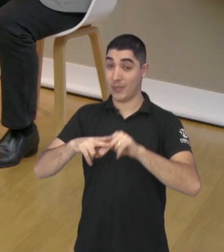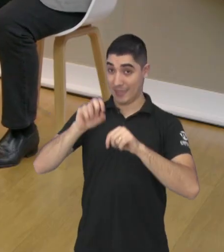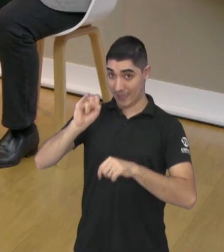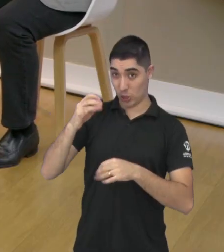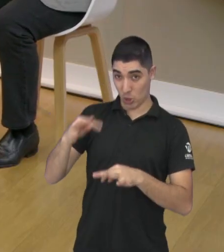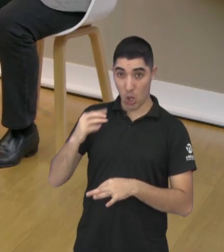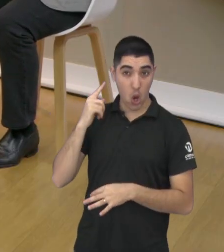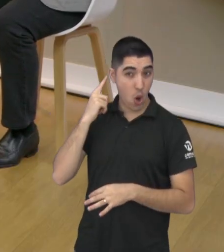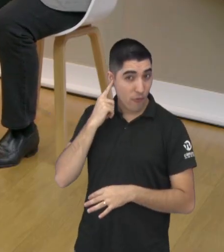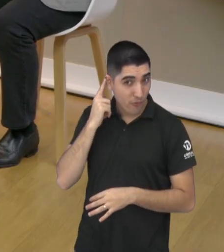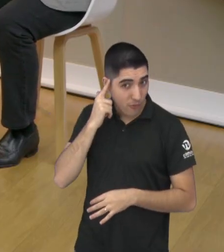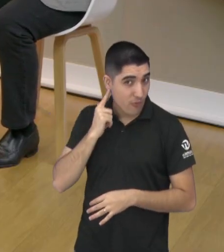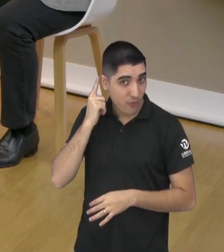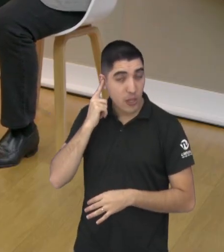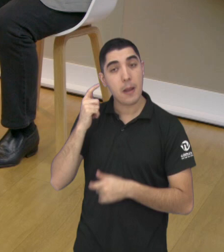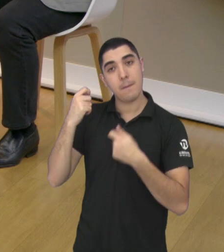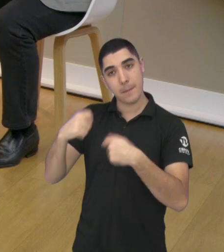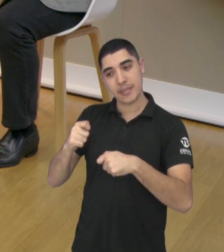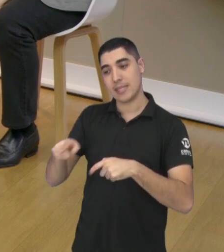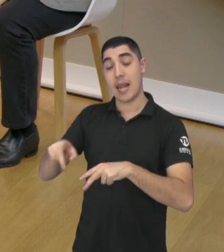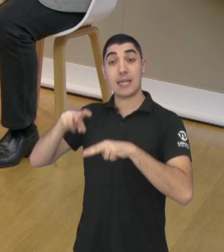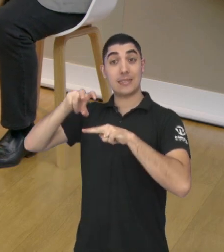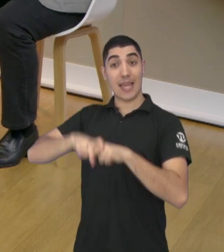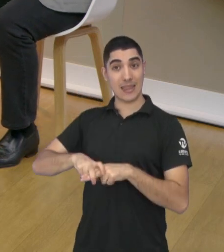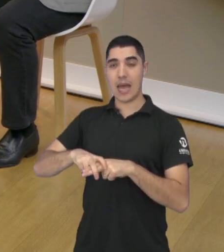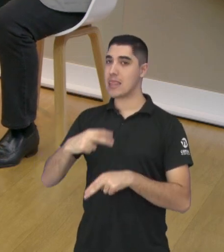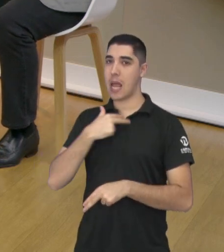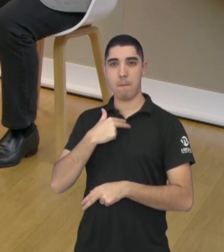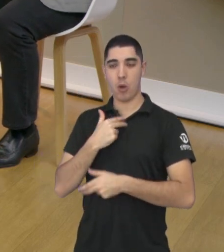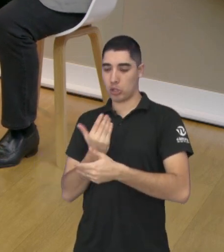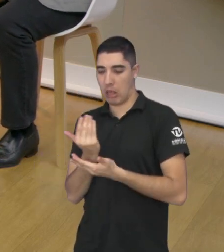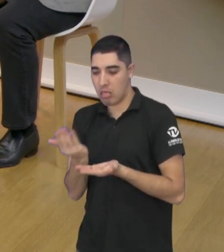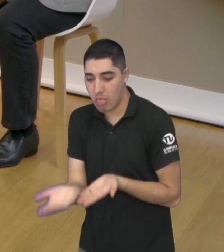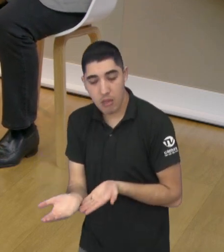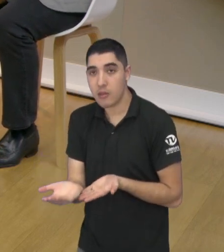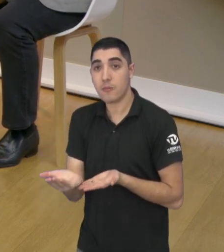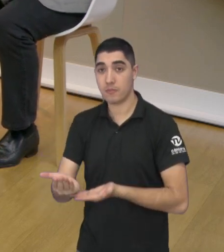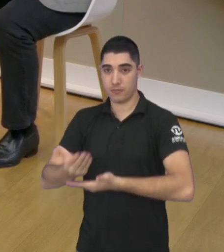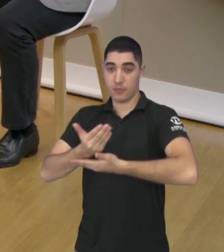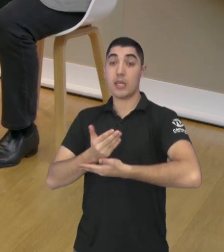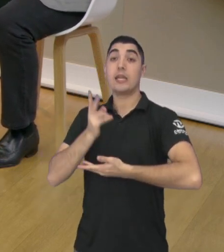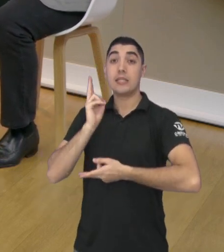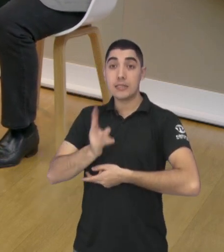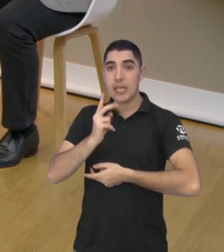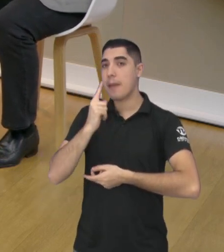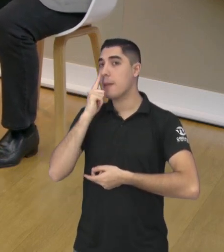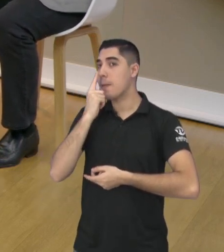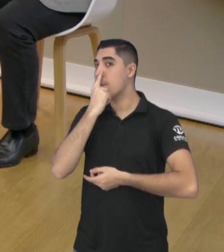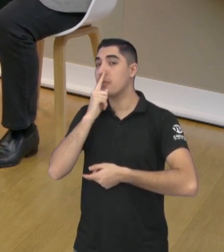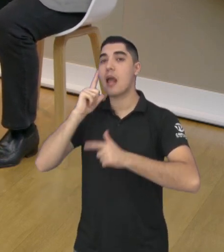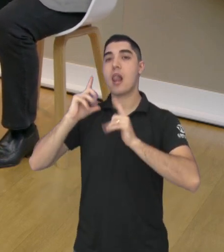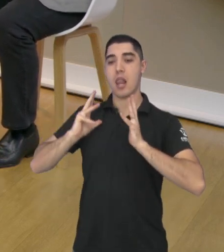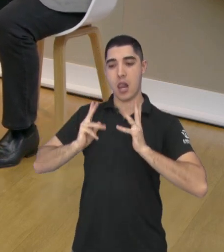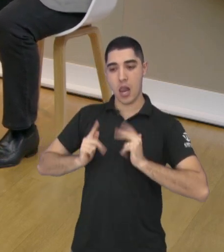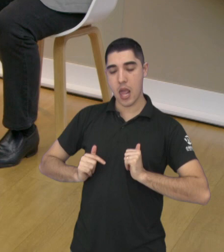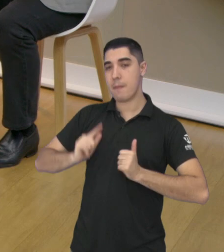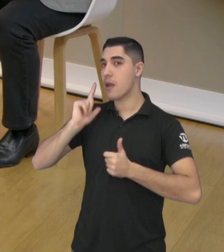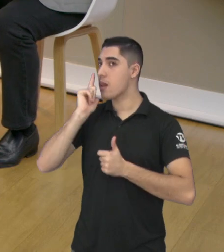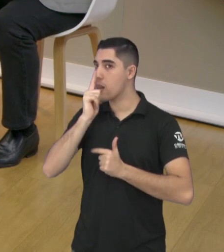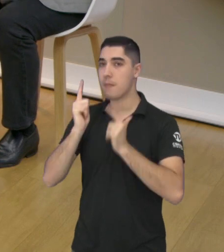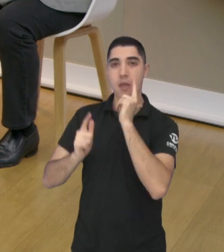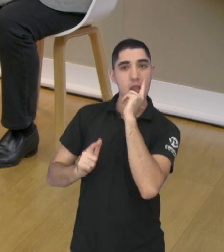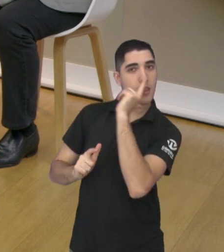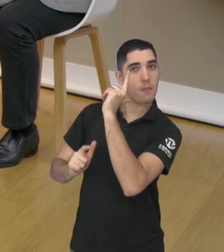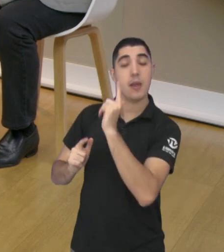ouvido, a gente tem que botar, primeira dica, criança sentada, manter sempre o apoio higiênico nasal, levar para identificar, porque aí